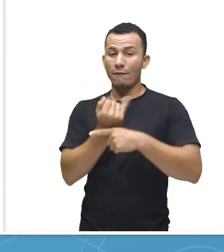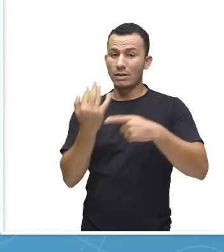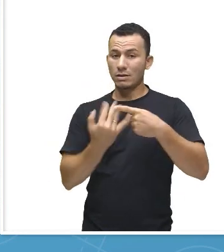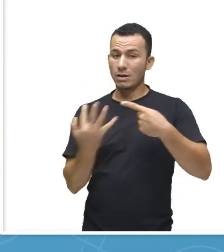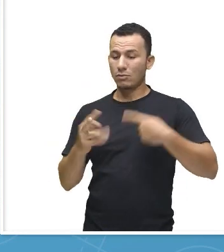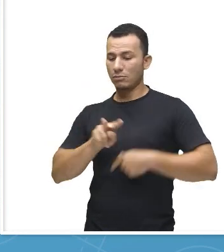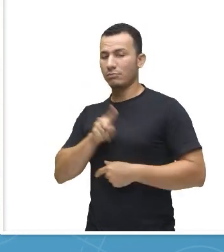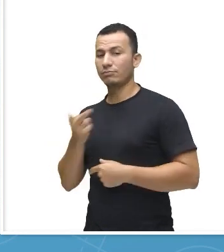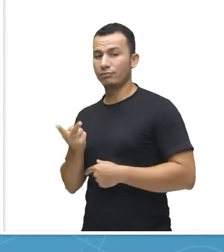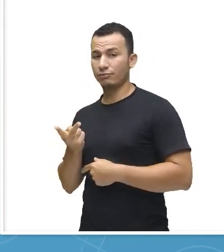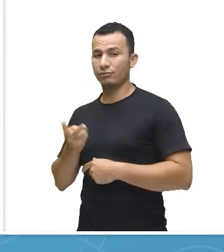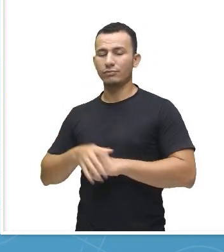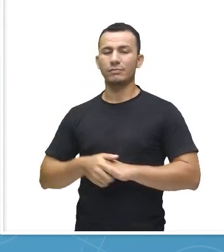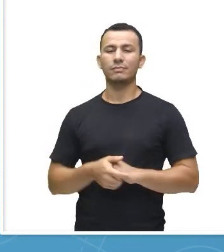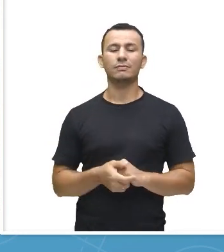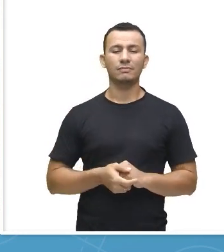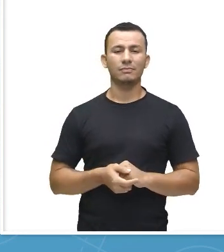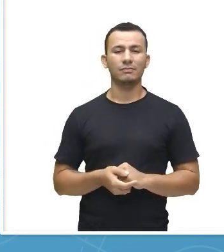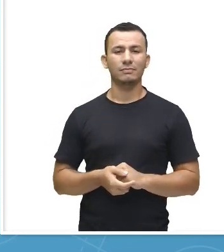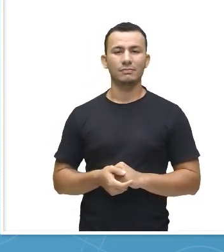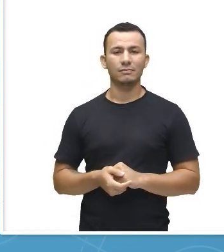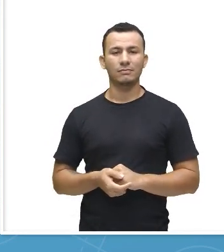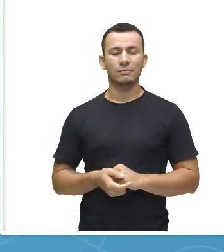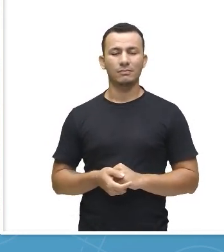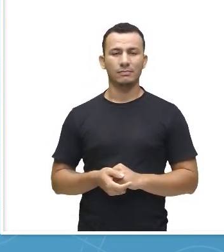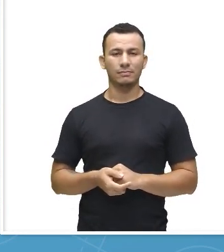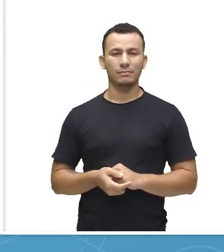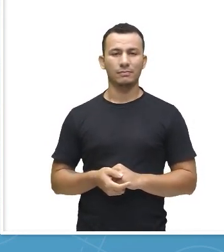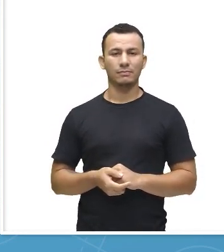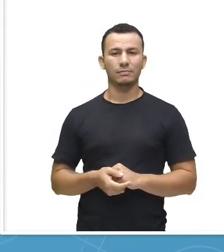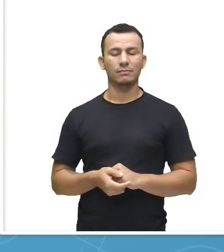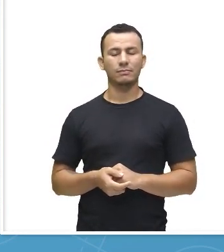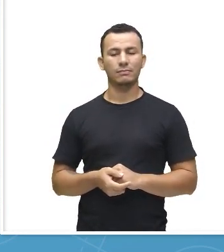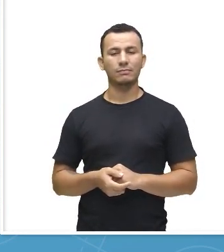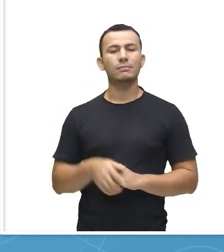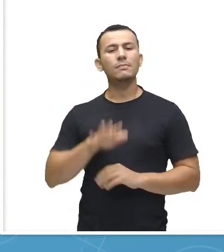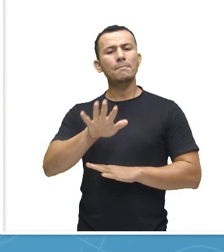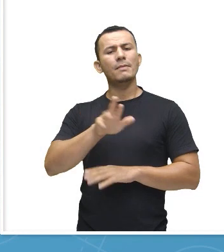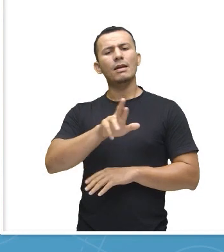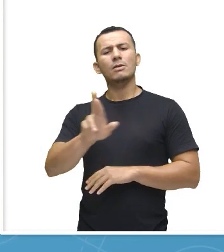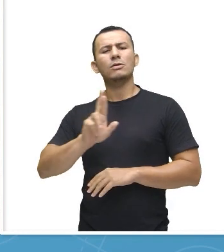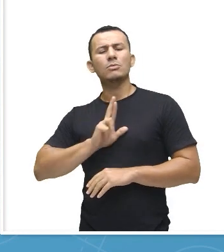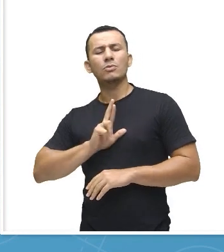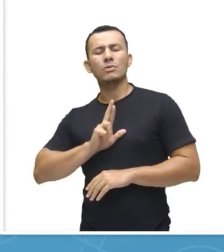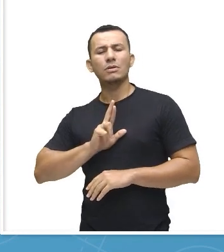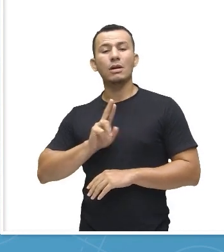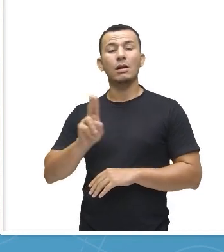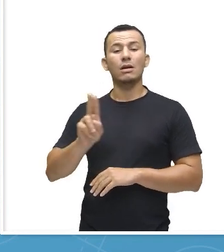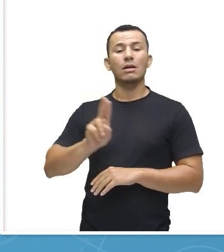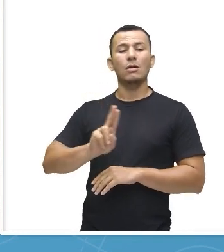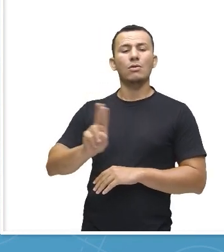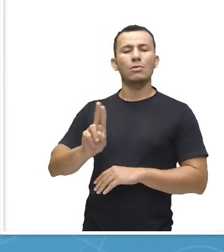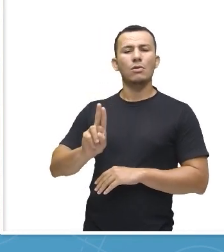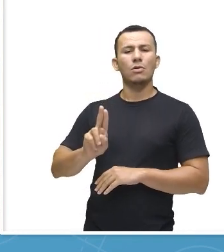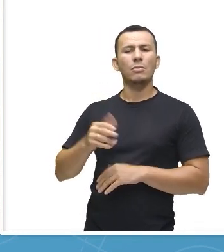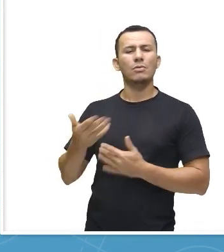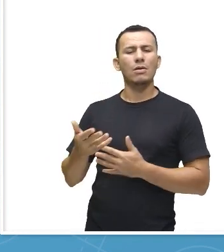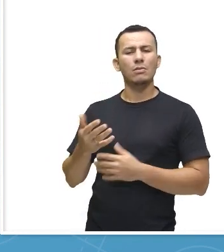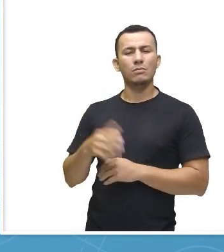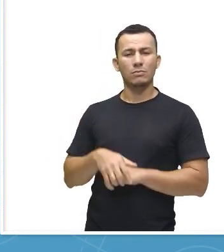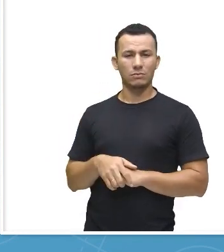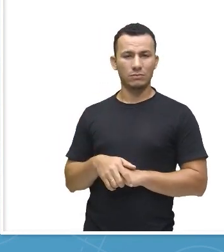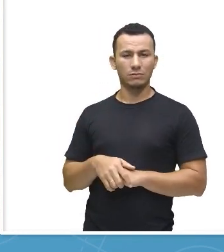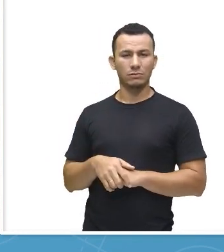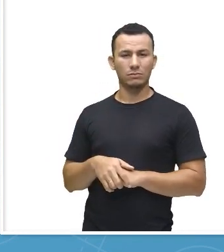fração. Então, você sabe dizer o nome, né? Aqui desse número, ó,